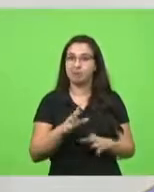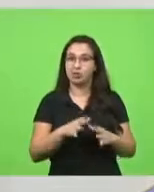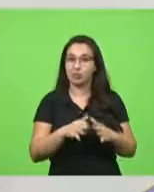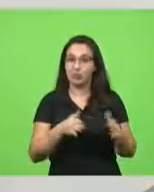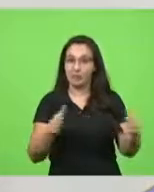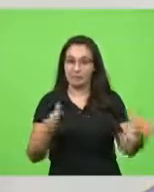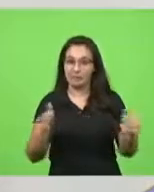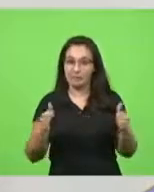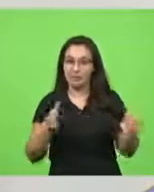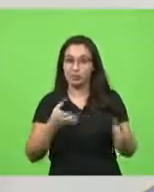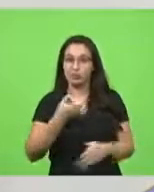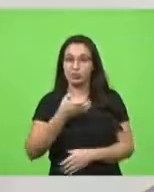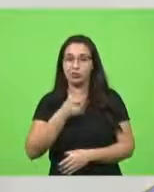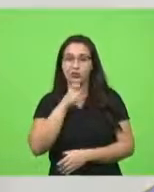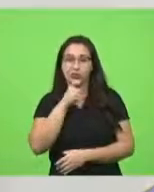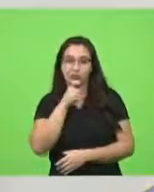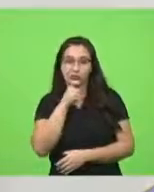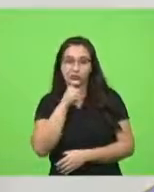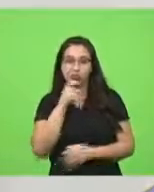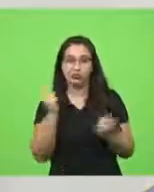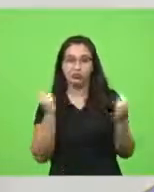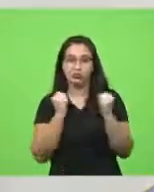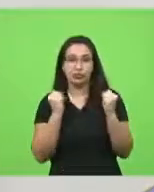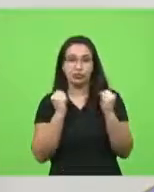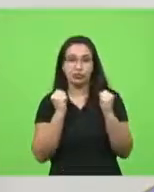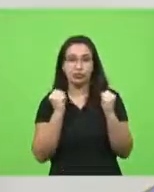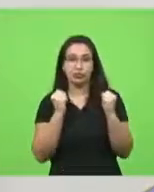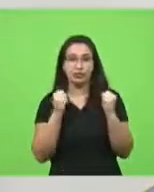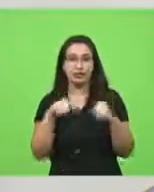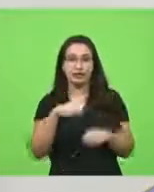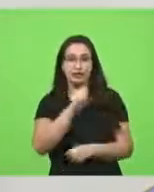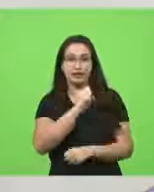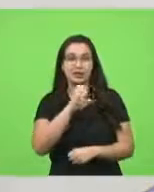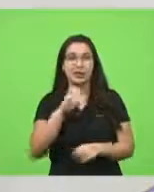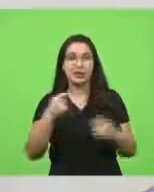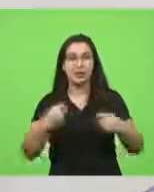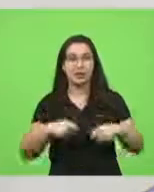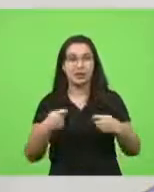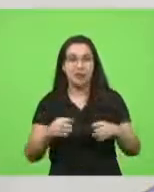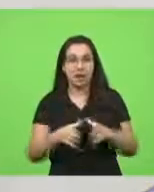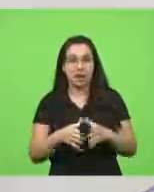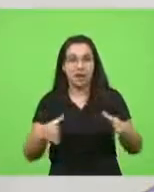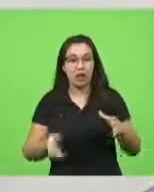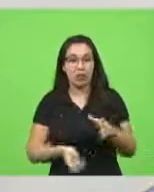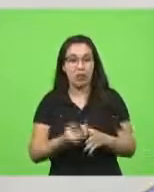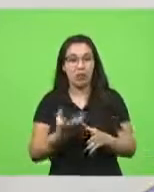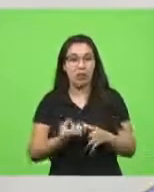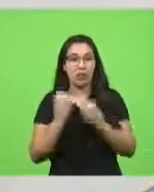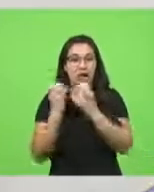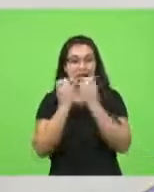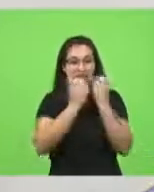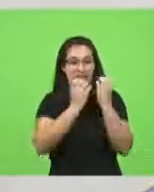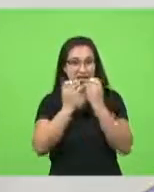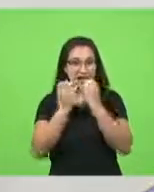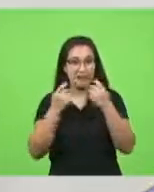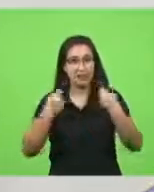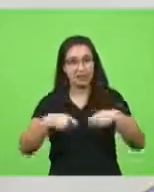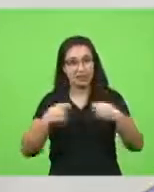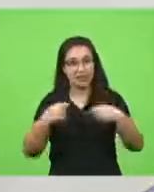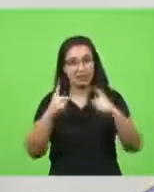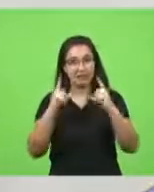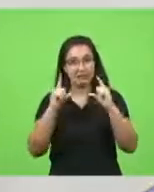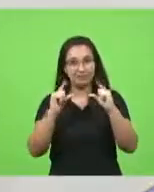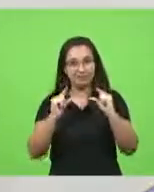milho para grão. Santa Catarina precisa muito aumentar a produtividade de milho aqui para diminuirmos a